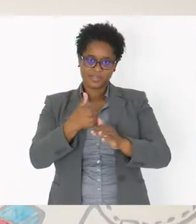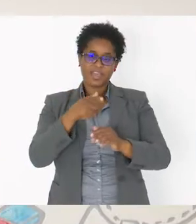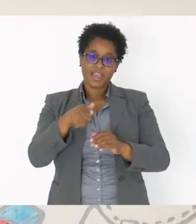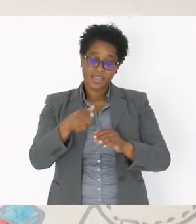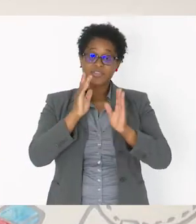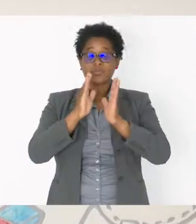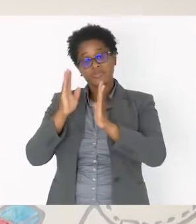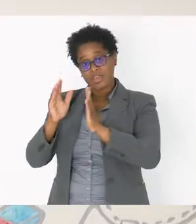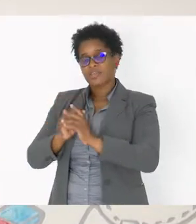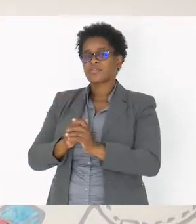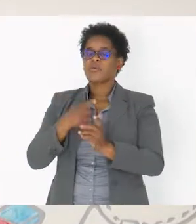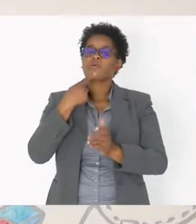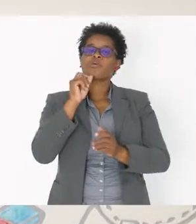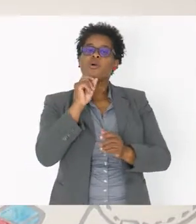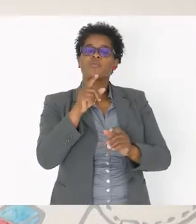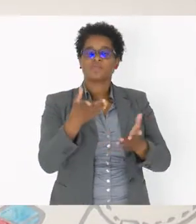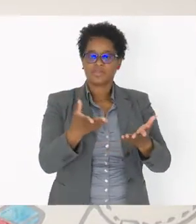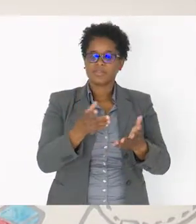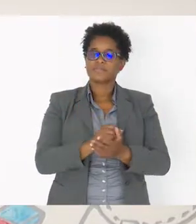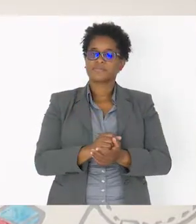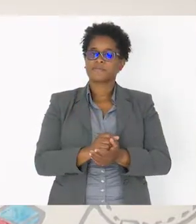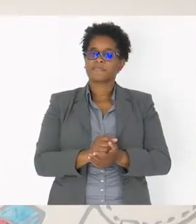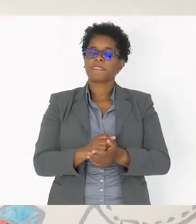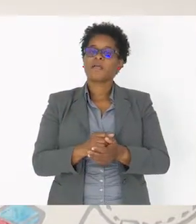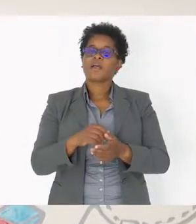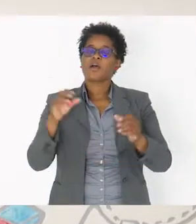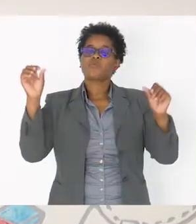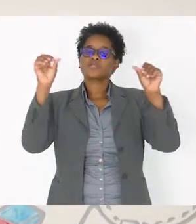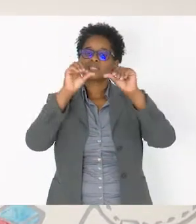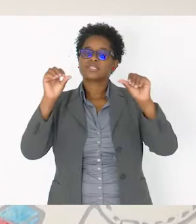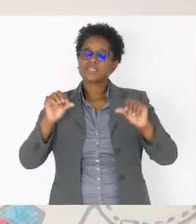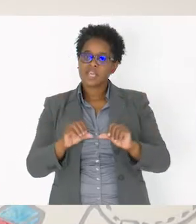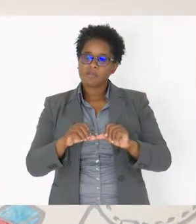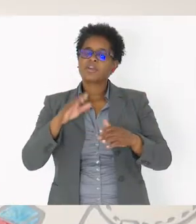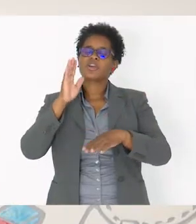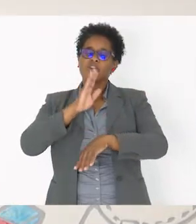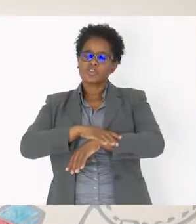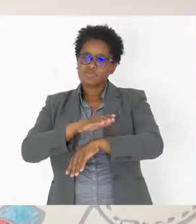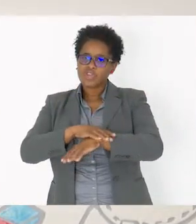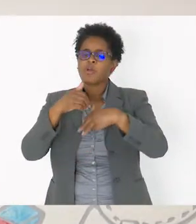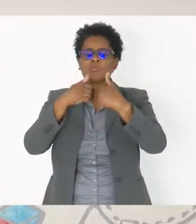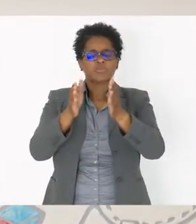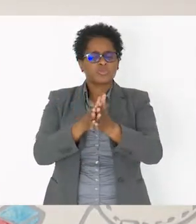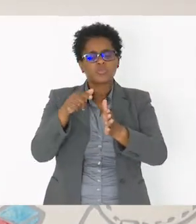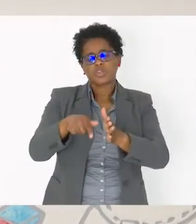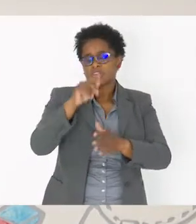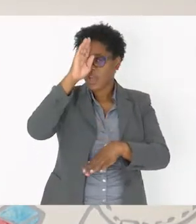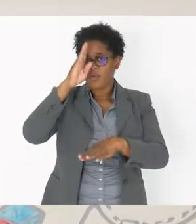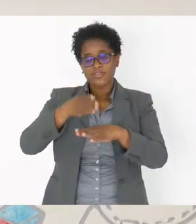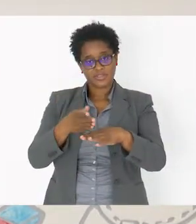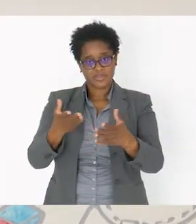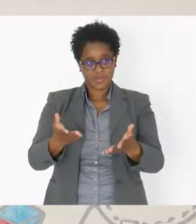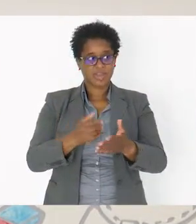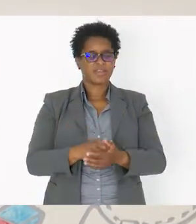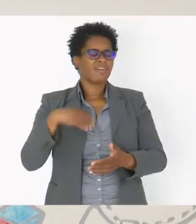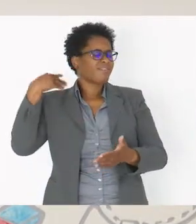este processo damos um nome. Há um sistema que é responsável por tudo isto que aconteceu, não é?